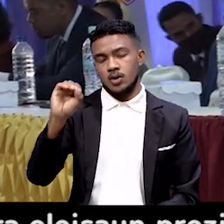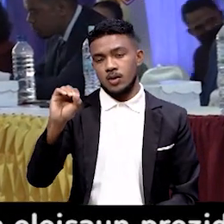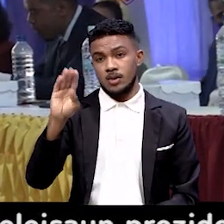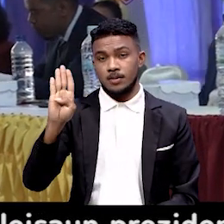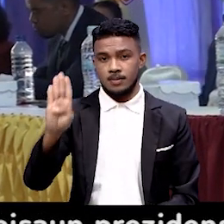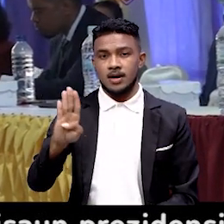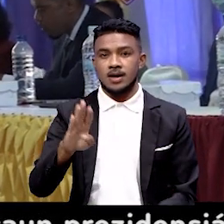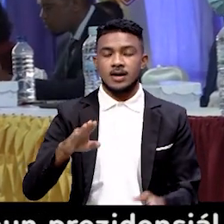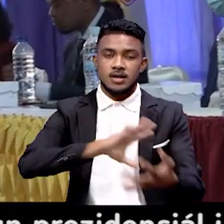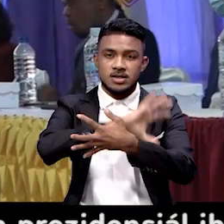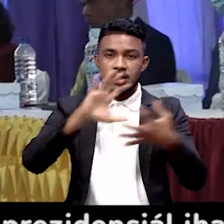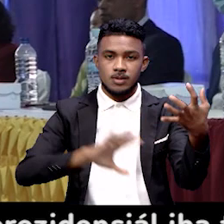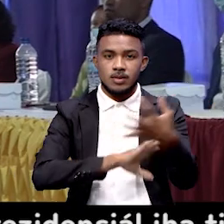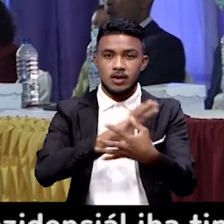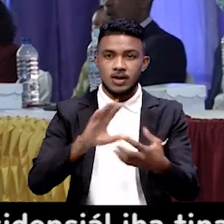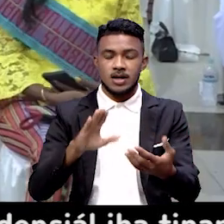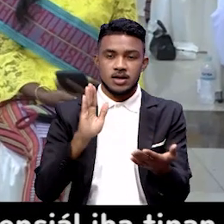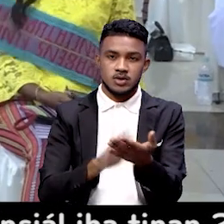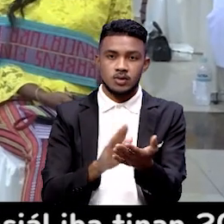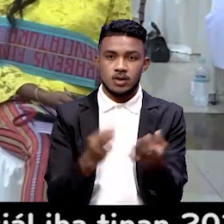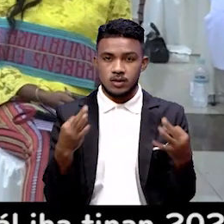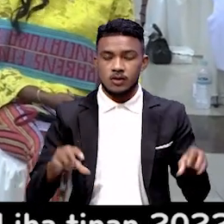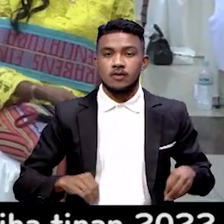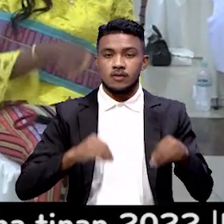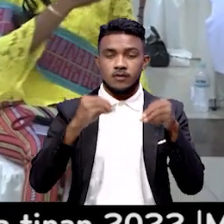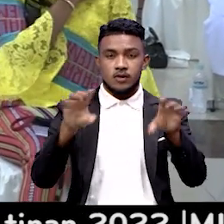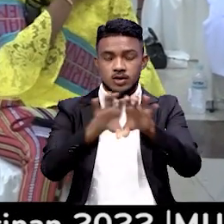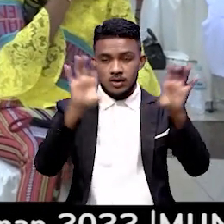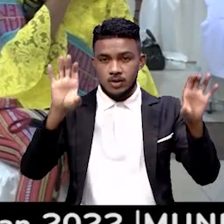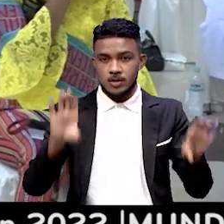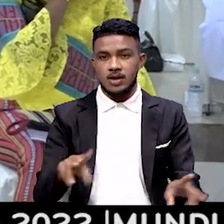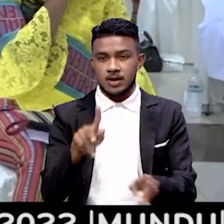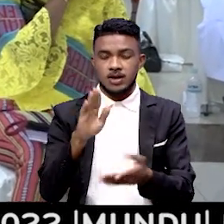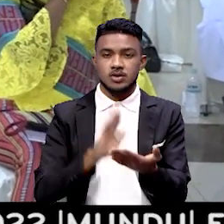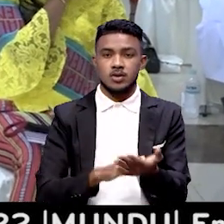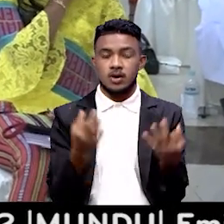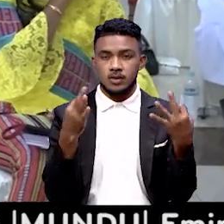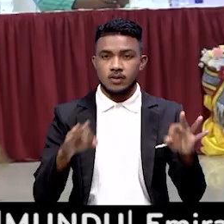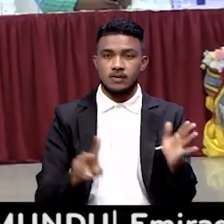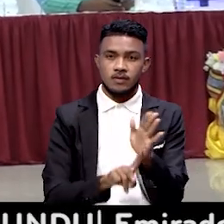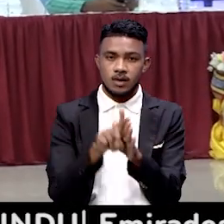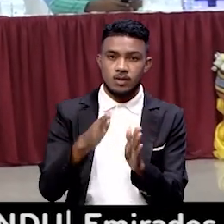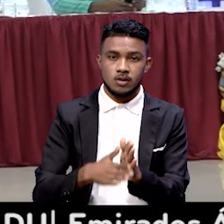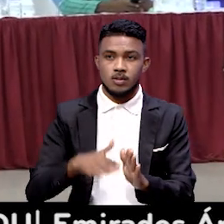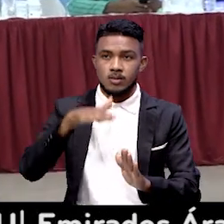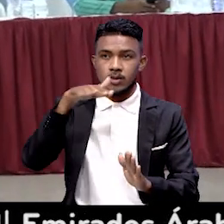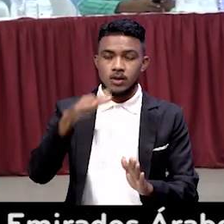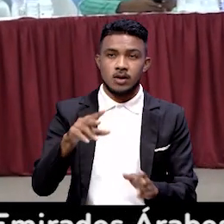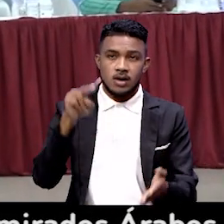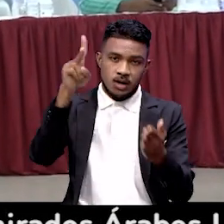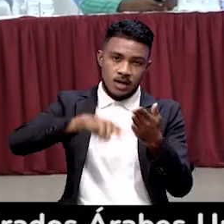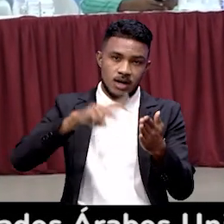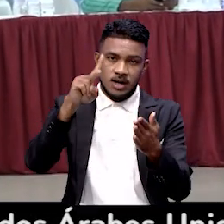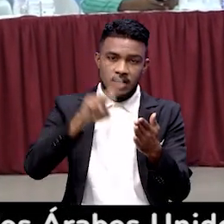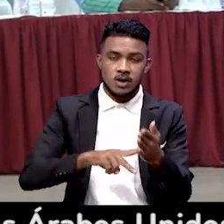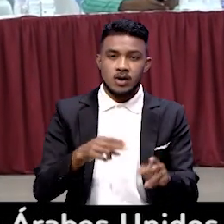E a cerimônia de simne fazemos certificado para o judicista Sira, nebe mako valor bot, le despacho husi